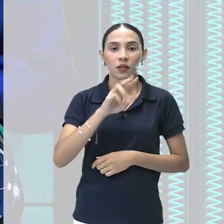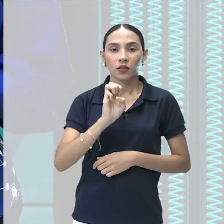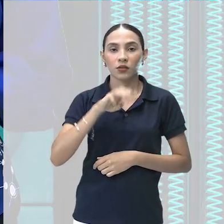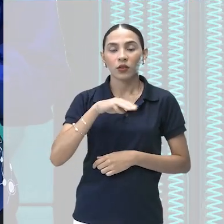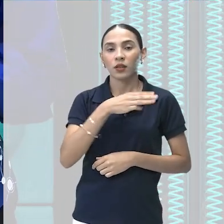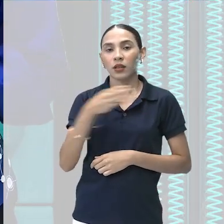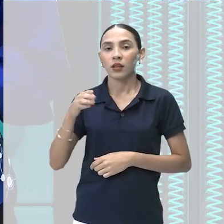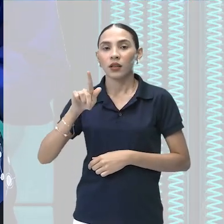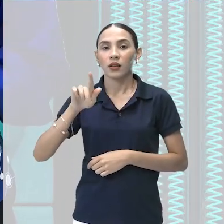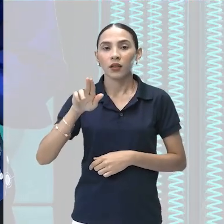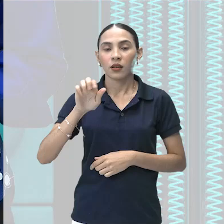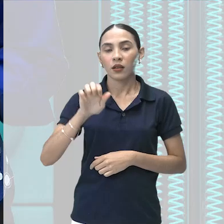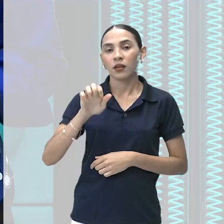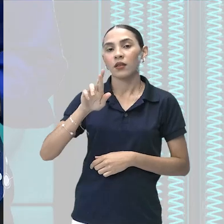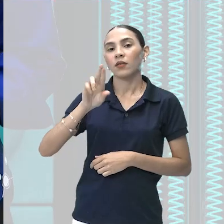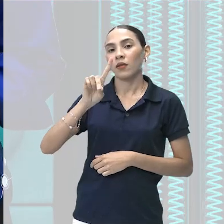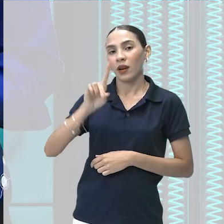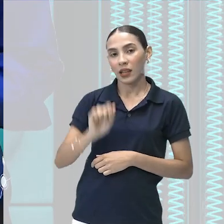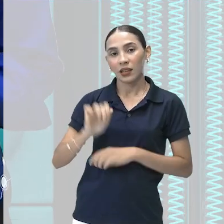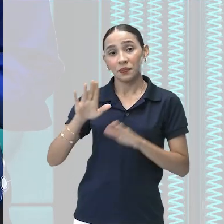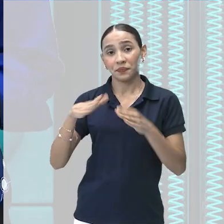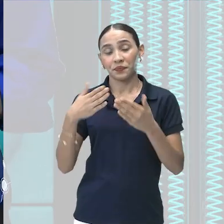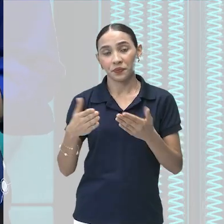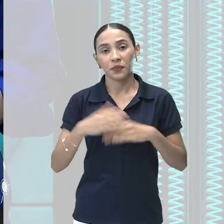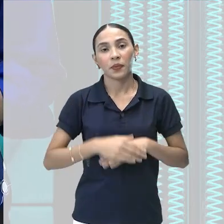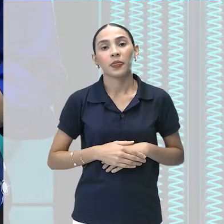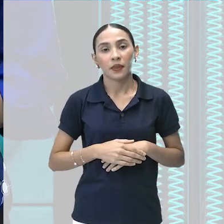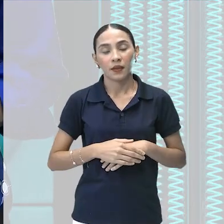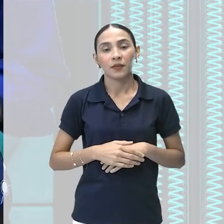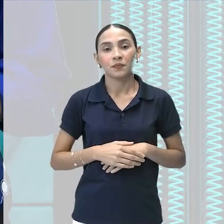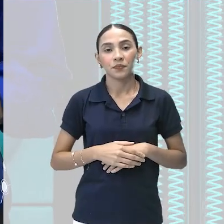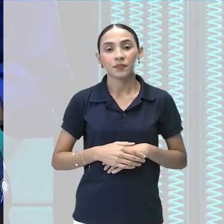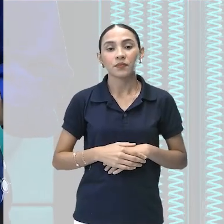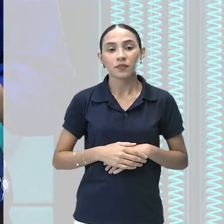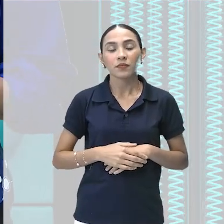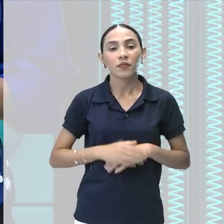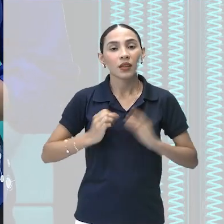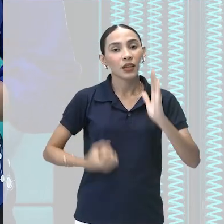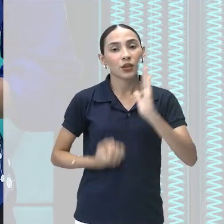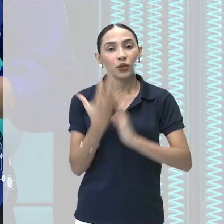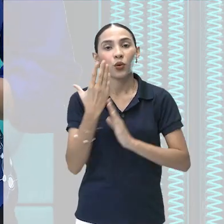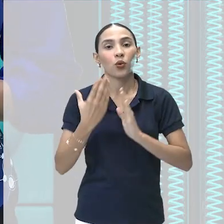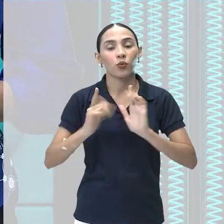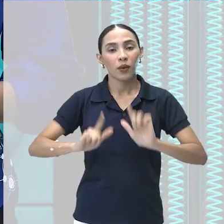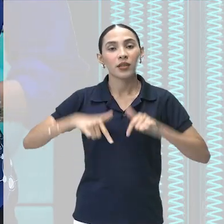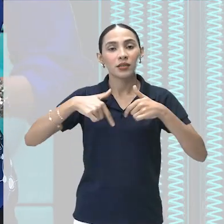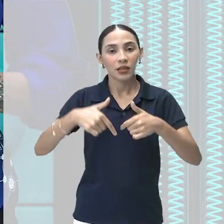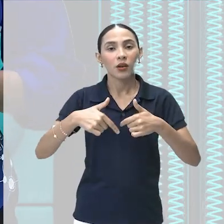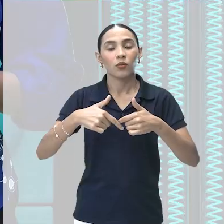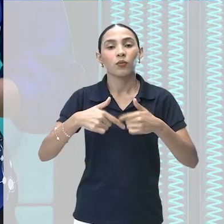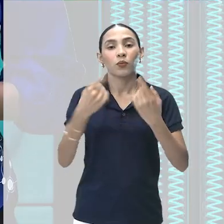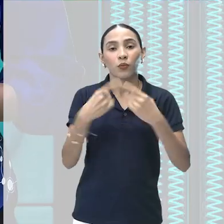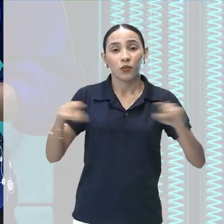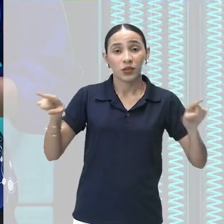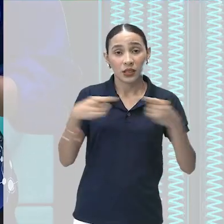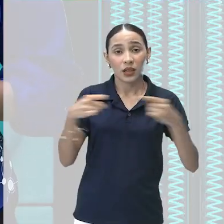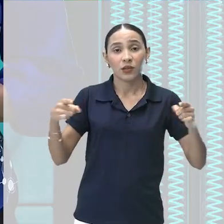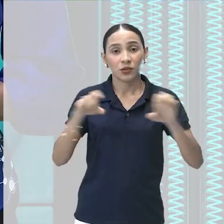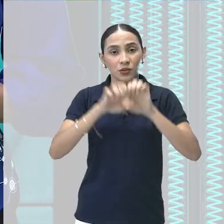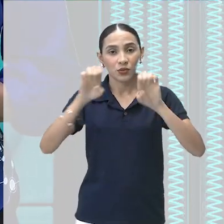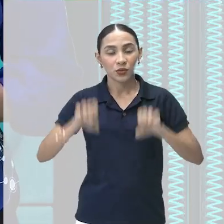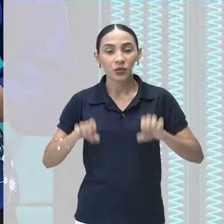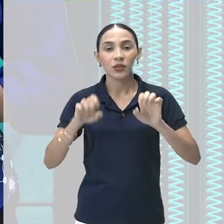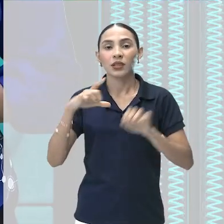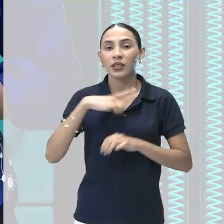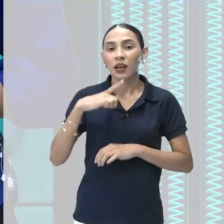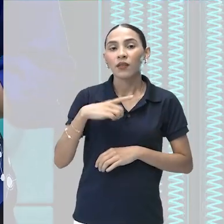Então, o nome, Jovem Guarda, ele batizou um movimento musical estético que introduziu o rock